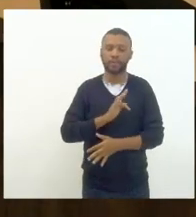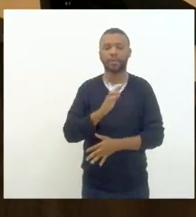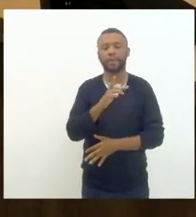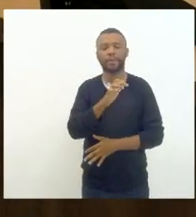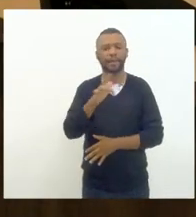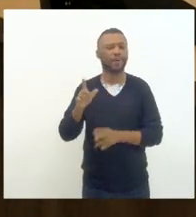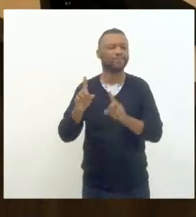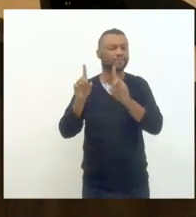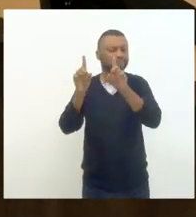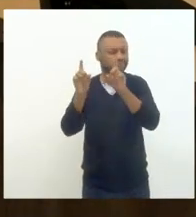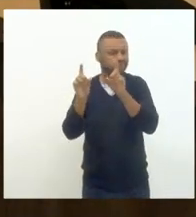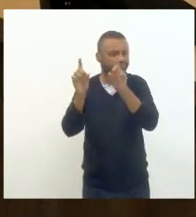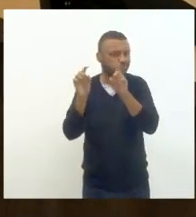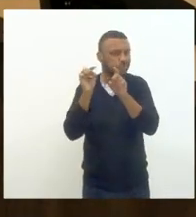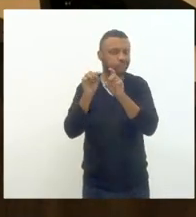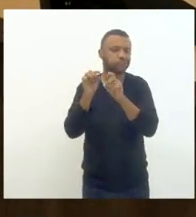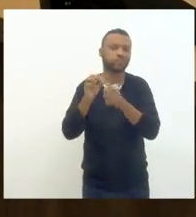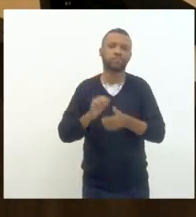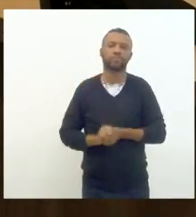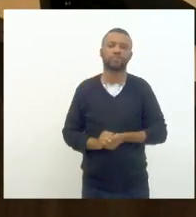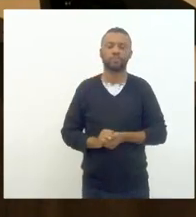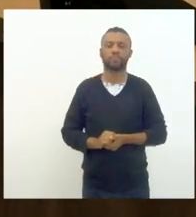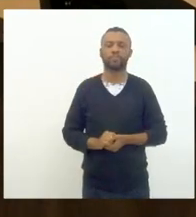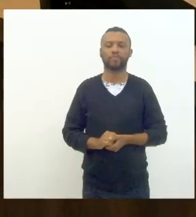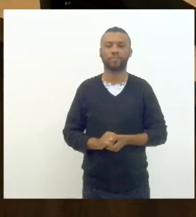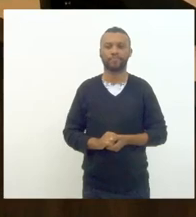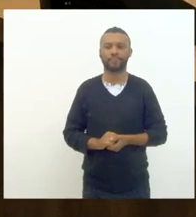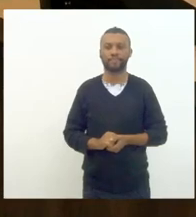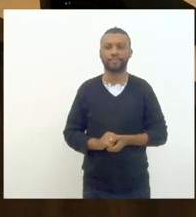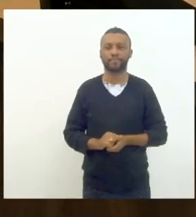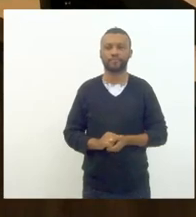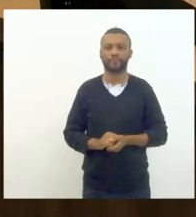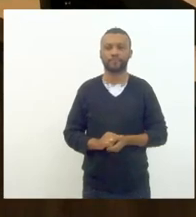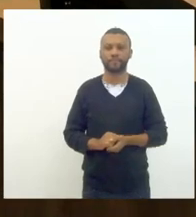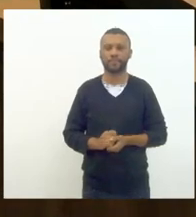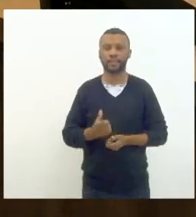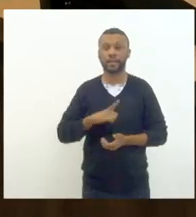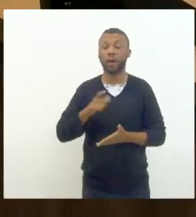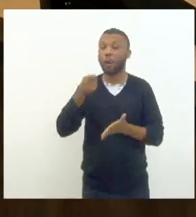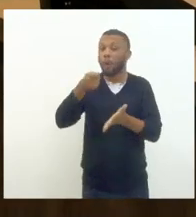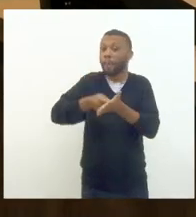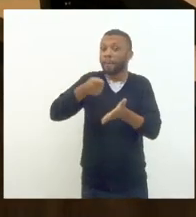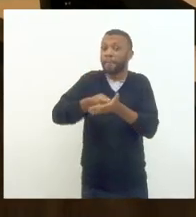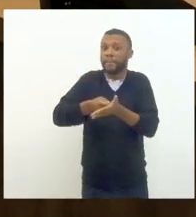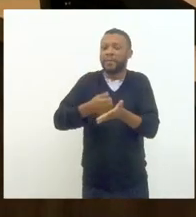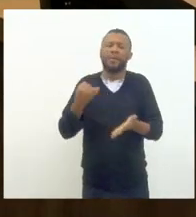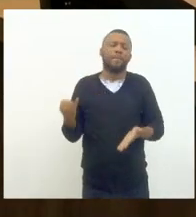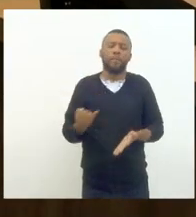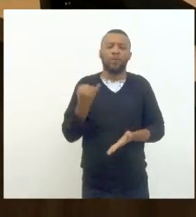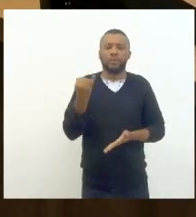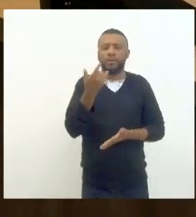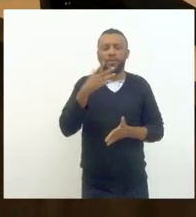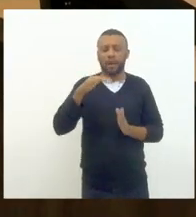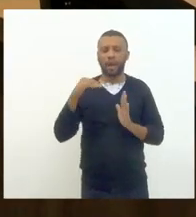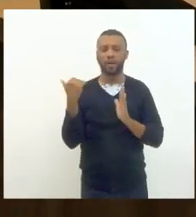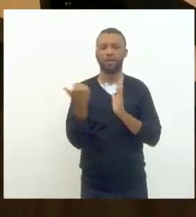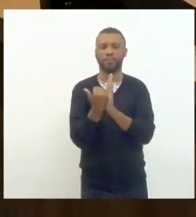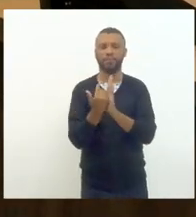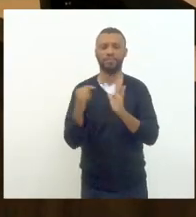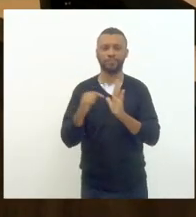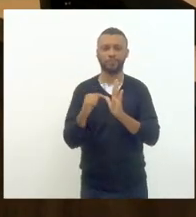aspas, como estamos chamando, da Polícia Penal. Tem um dever importantíssimo a cumprir